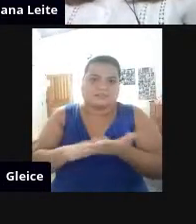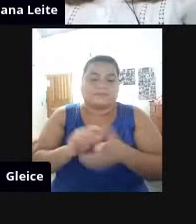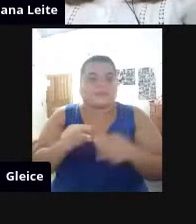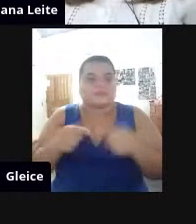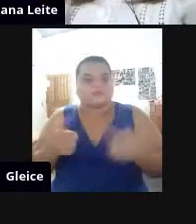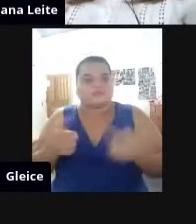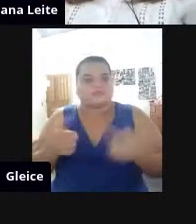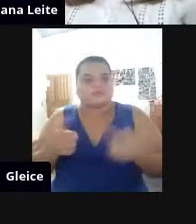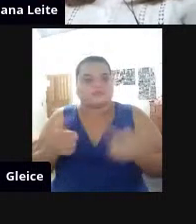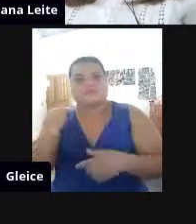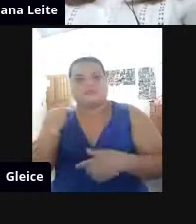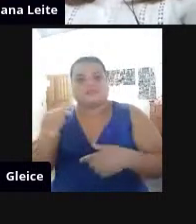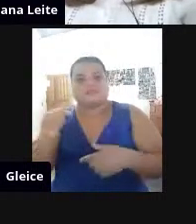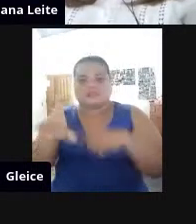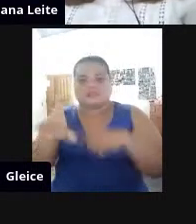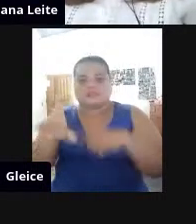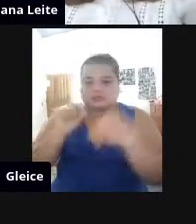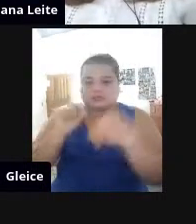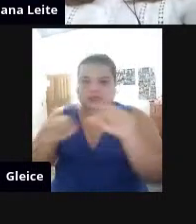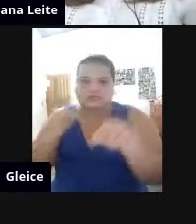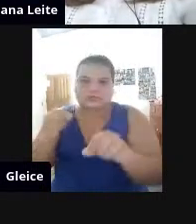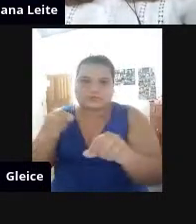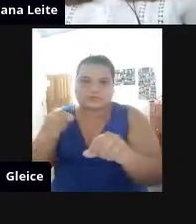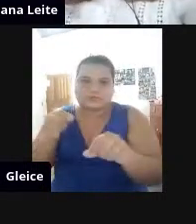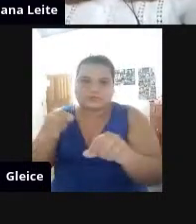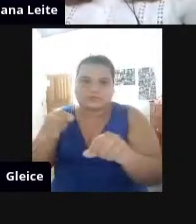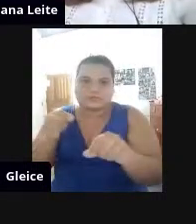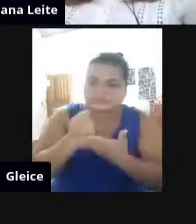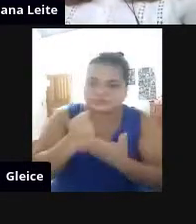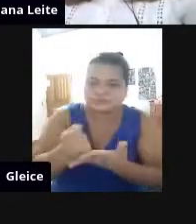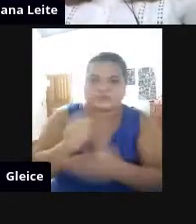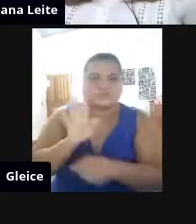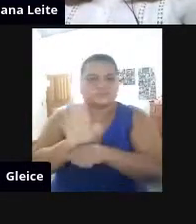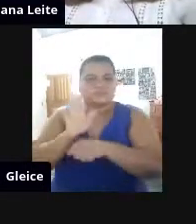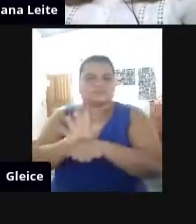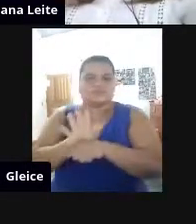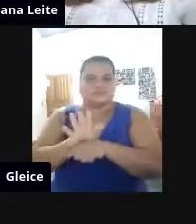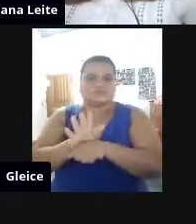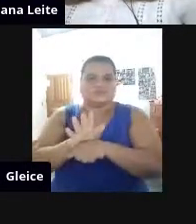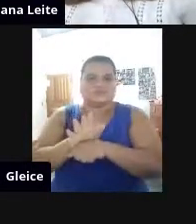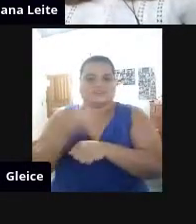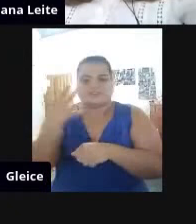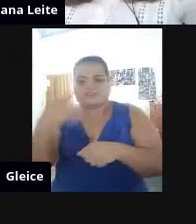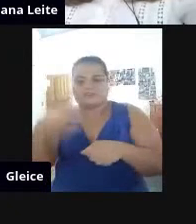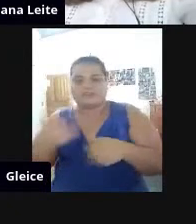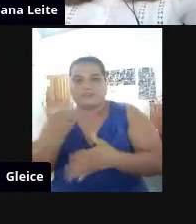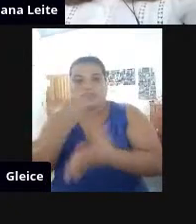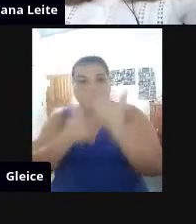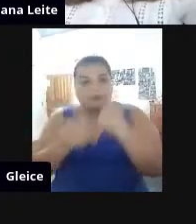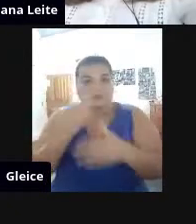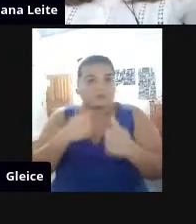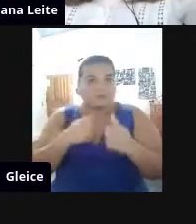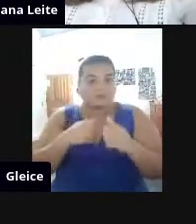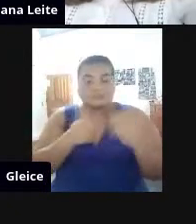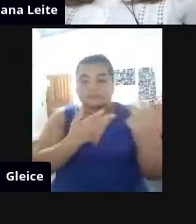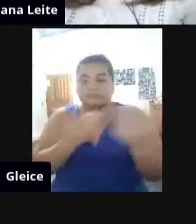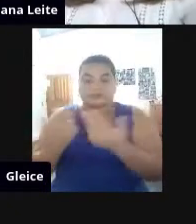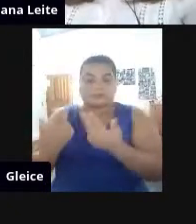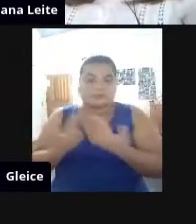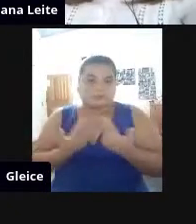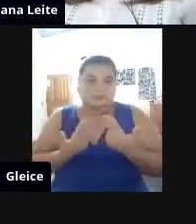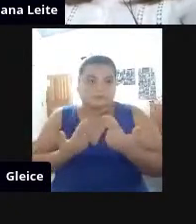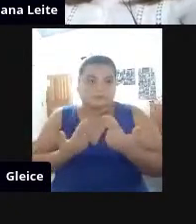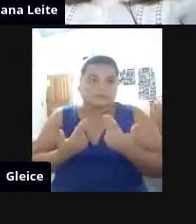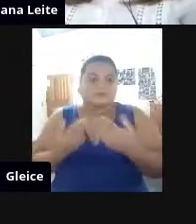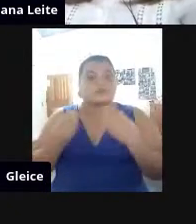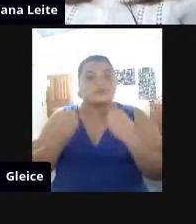de acompanhar essas crianças para que elas tenham alimentos sem essas substâncias e que a gente possa levar para o aniversário, para a festinha,